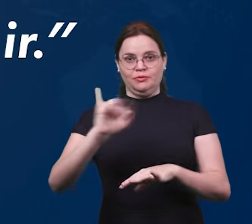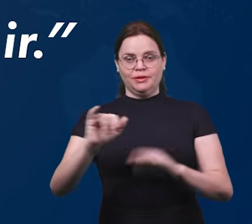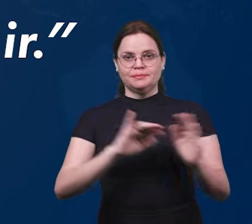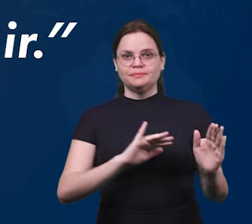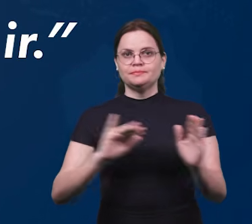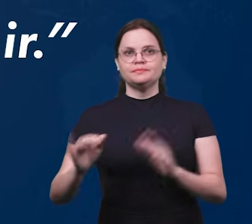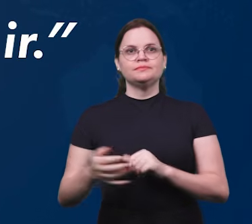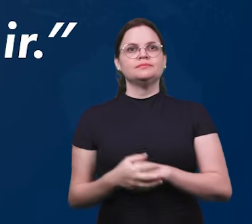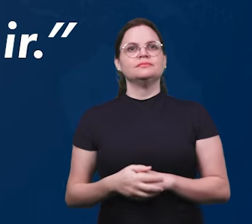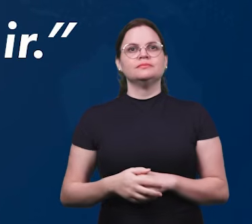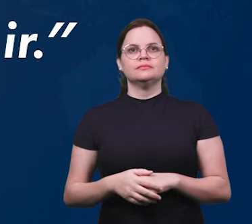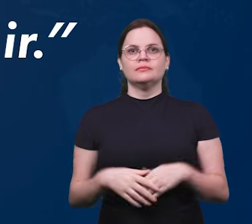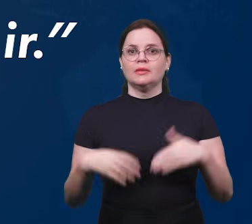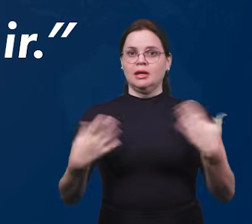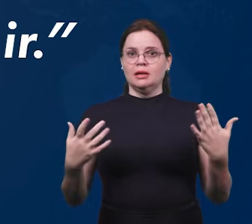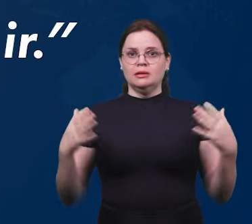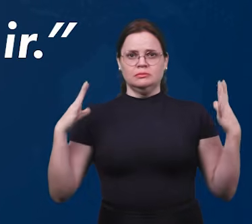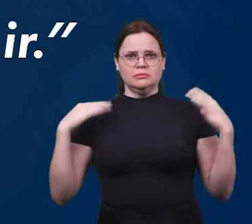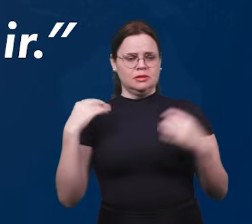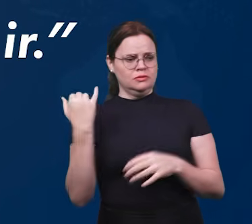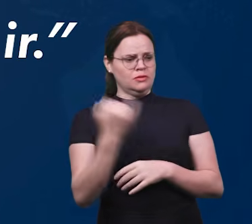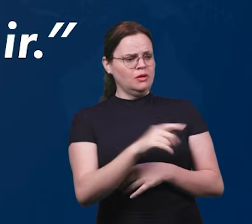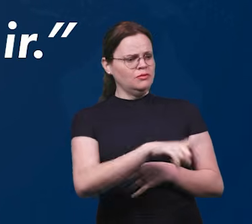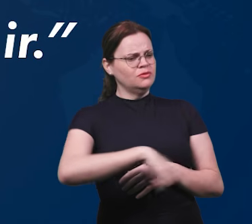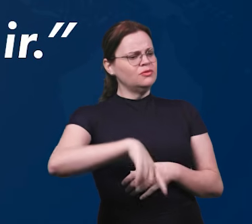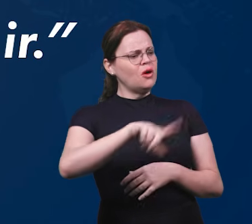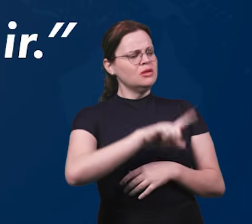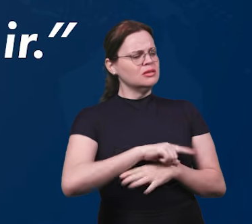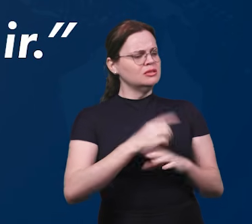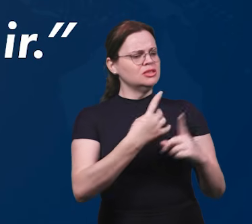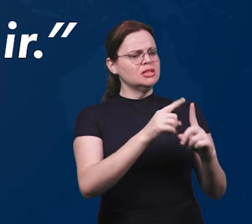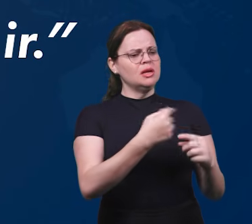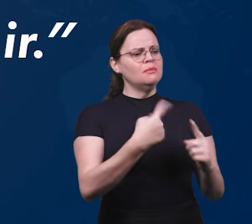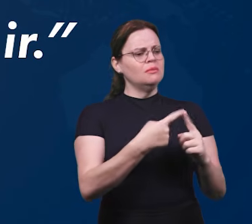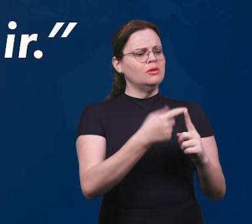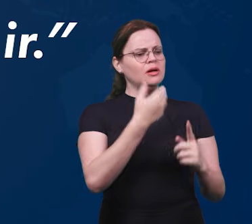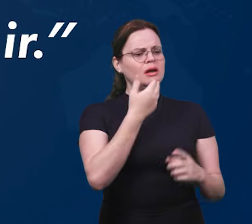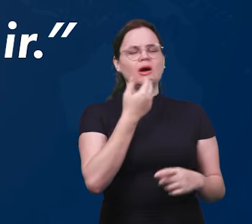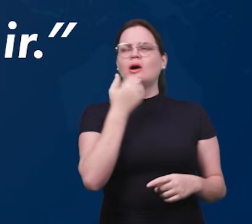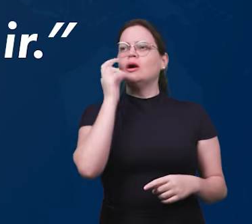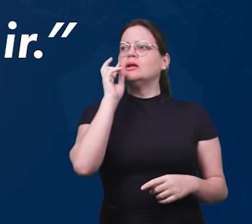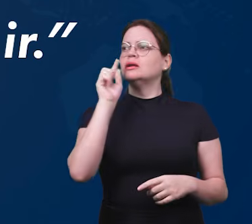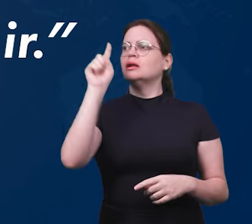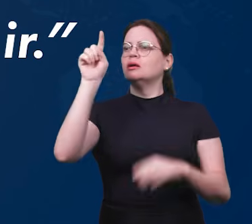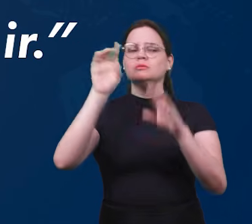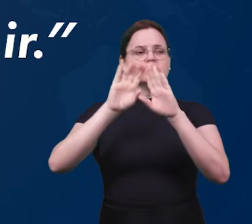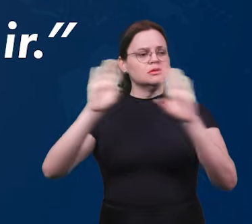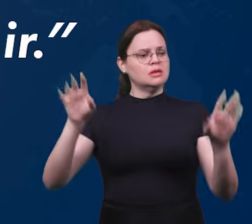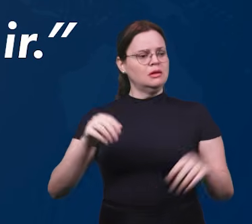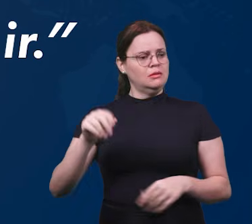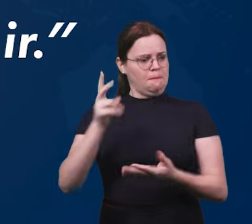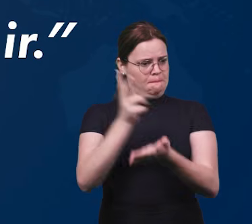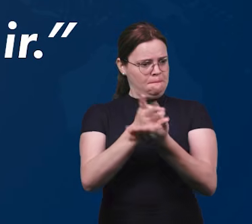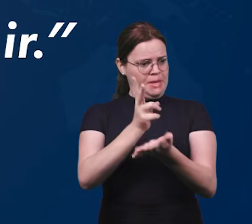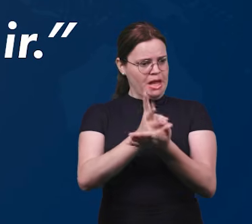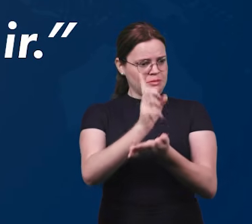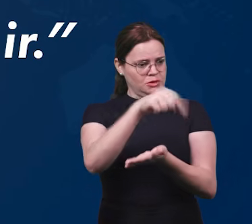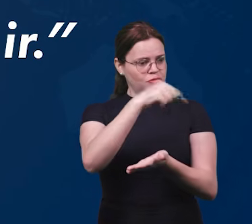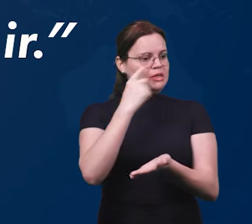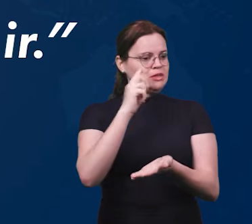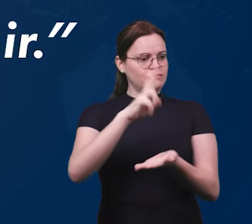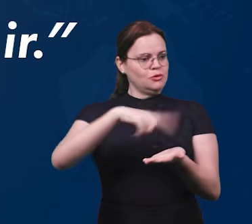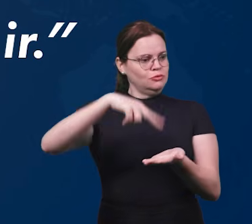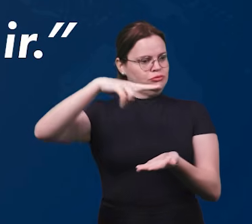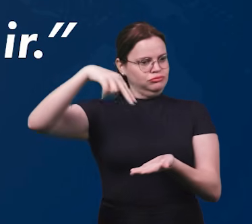Os quais lhe disseram: varões galileus, por que estáis olhando para o céu? Esse mesmo Jesus que dentre vós